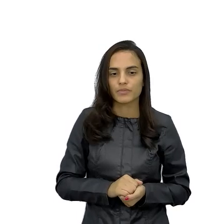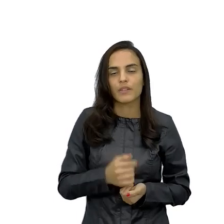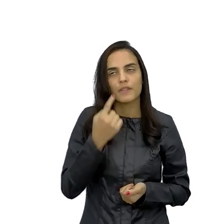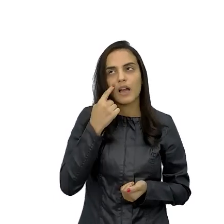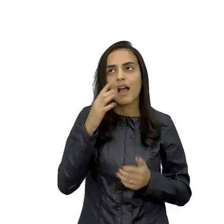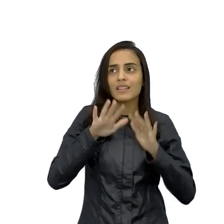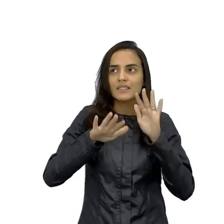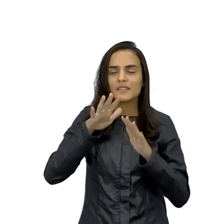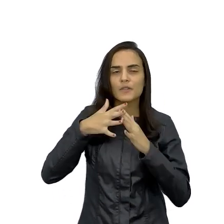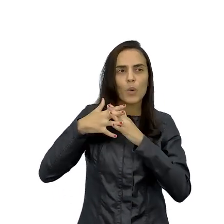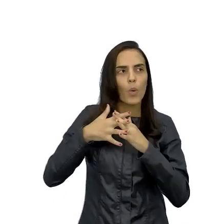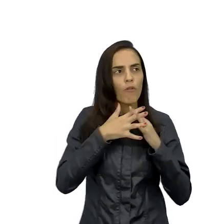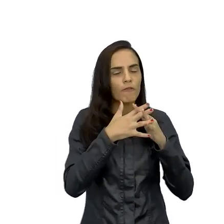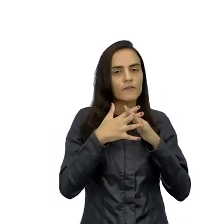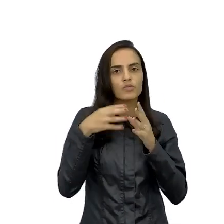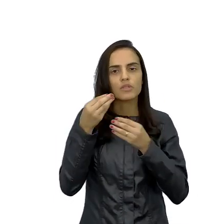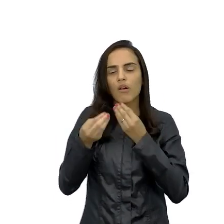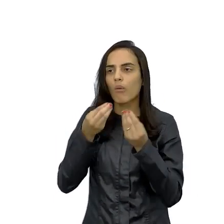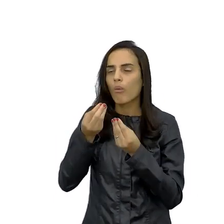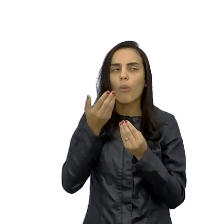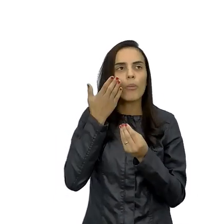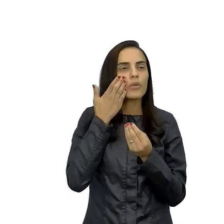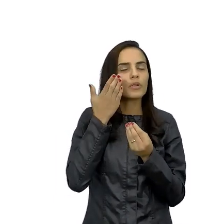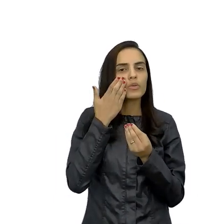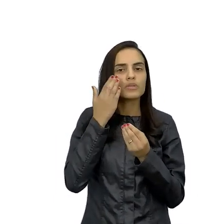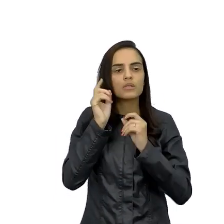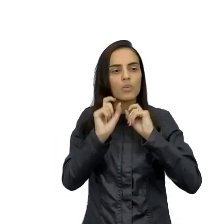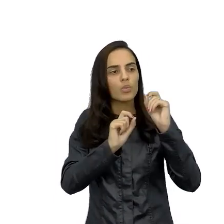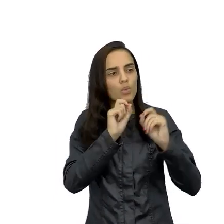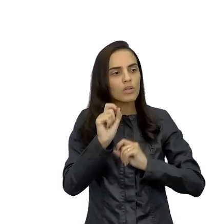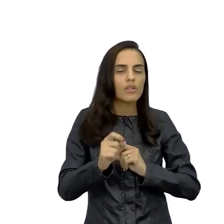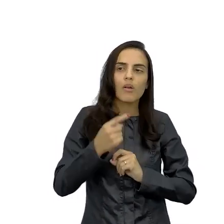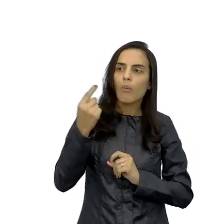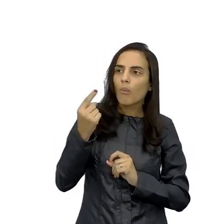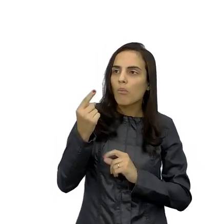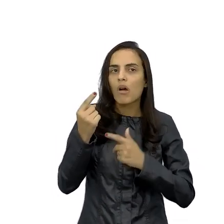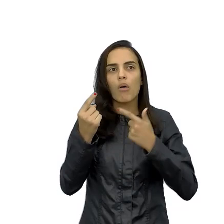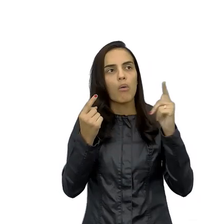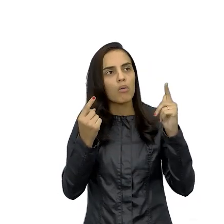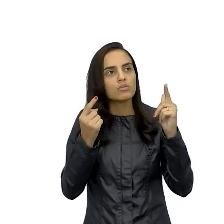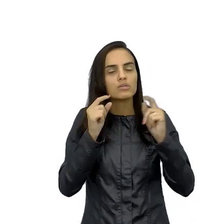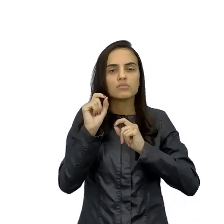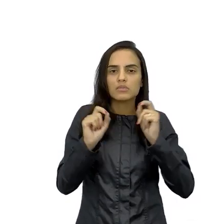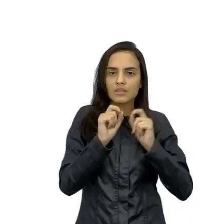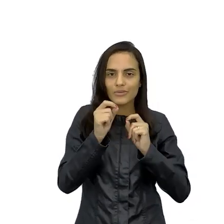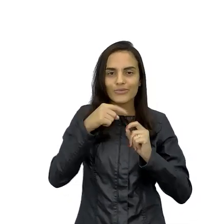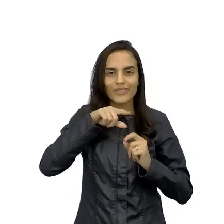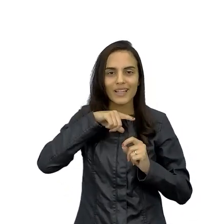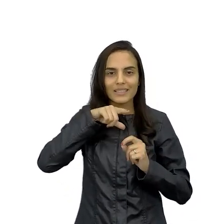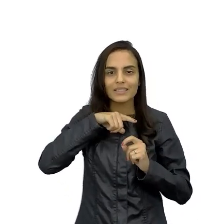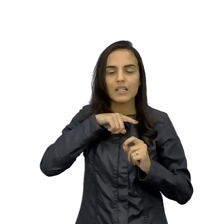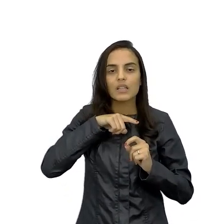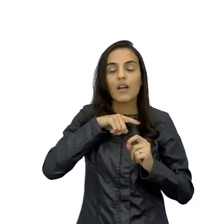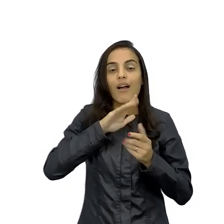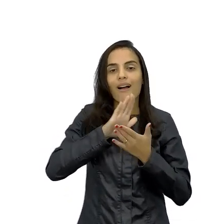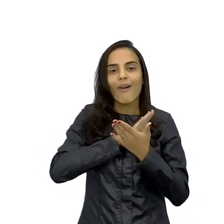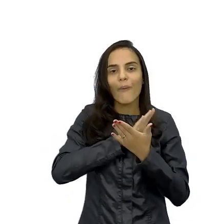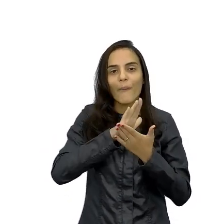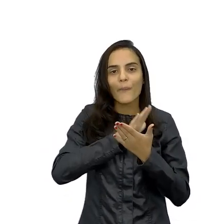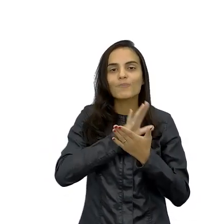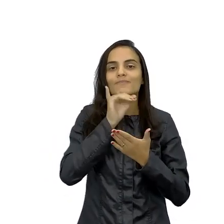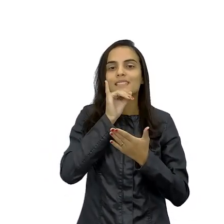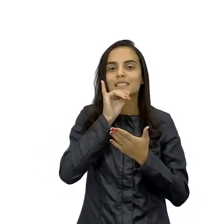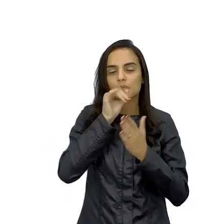meio perdido, como é que eu sei o que é uma, o que é outra? Bom, a gente tem, no fundo, algumas modalidades